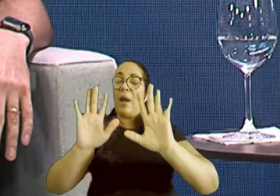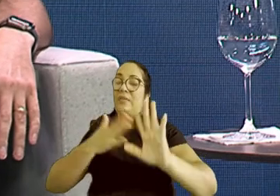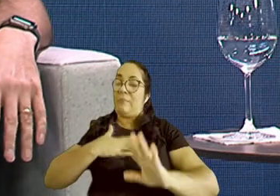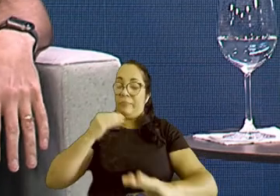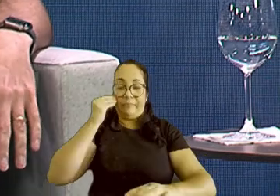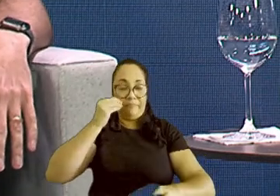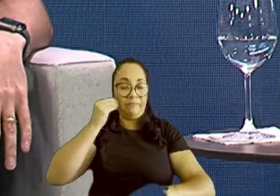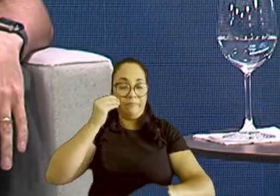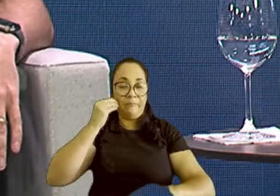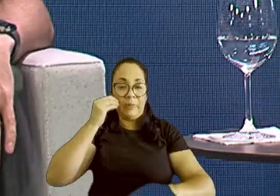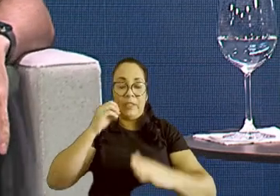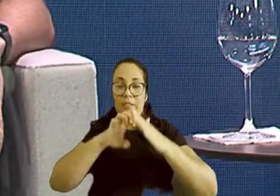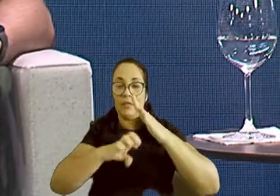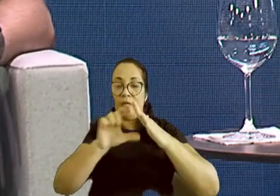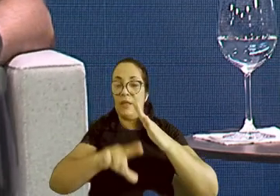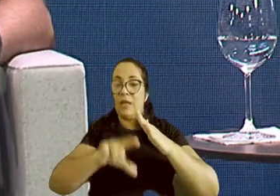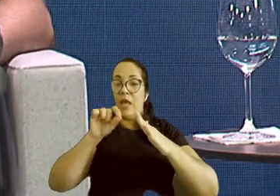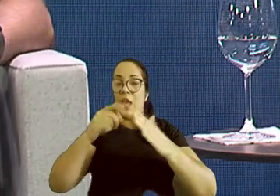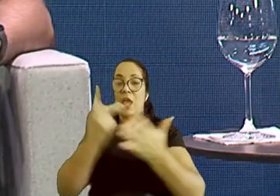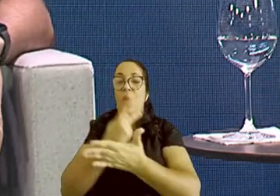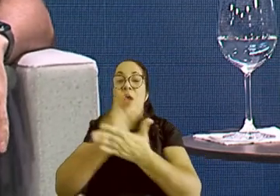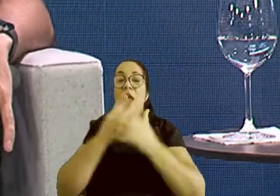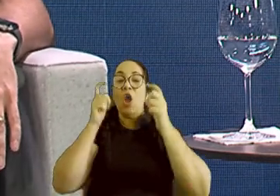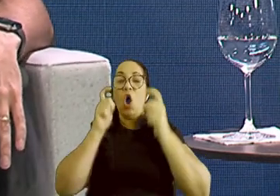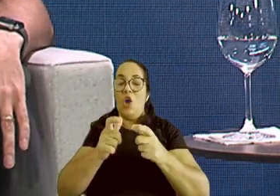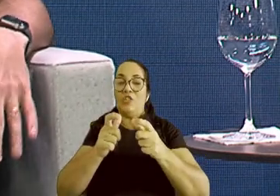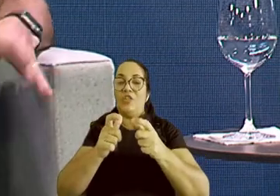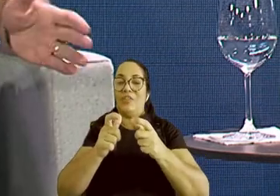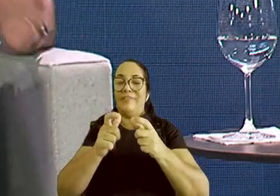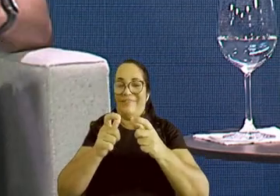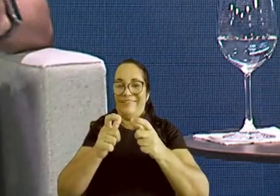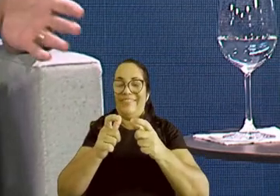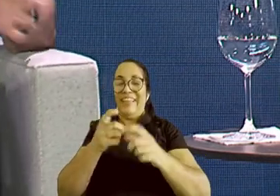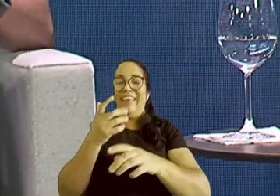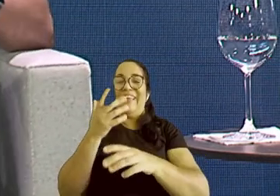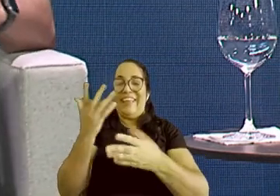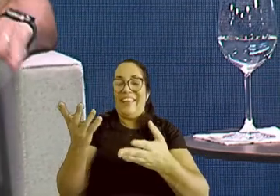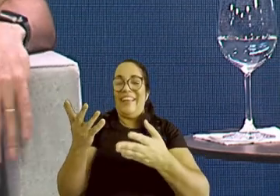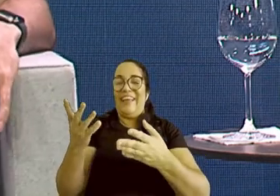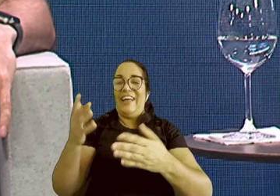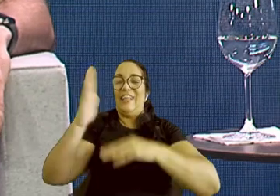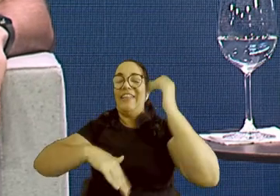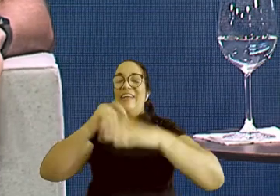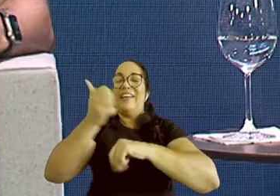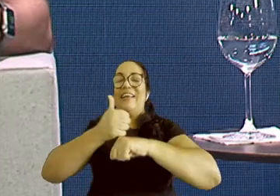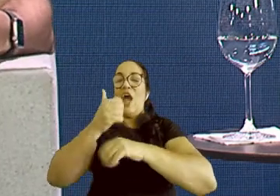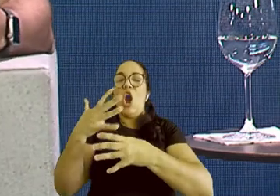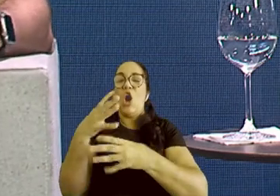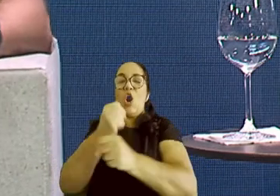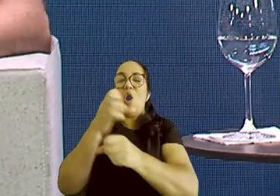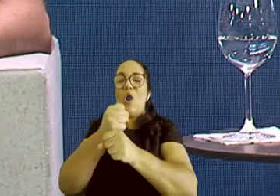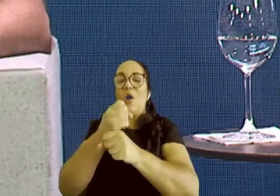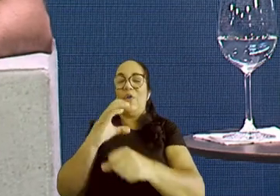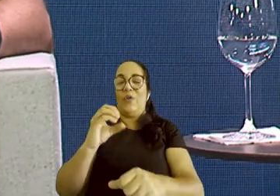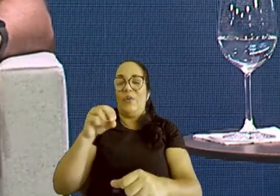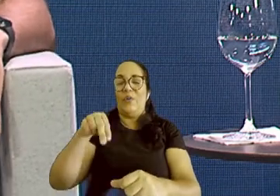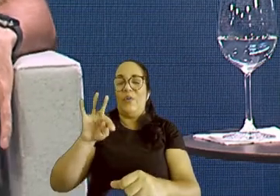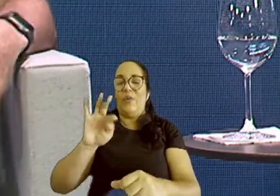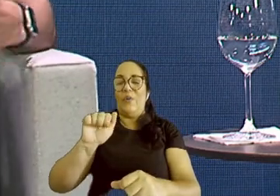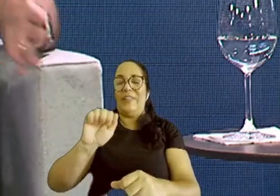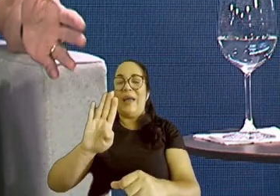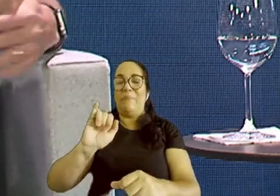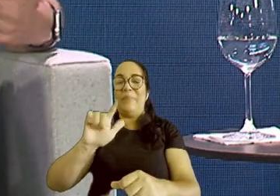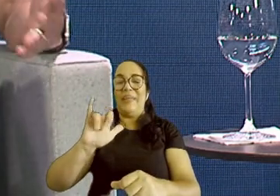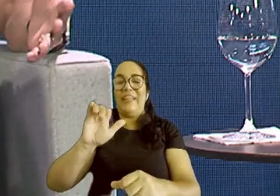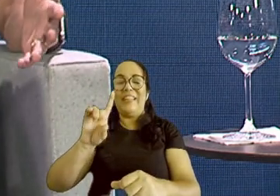foi contabilidade de fato isso é uma coisa que eu tive que ir tirando GAP fiz contabilidade na faculdade né um negócio